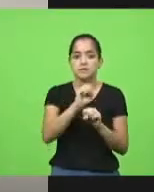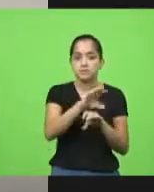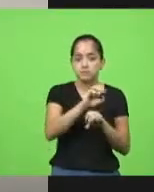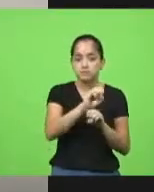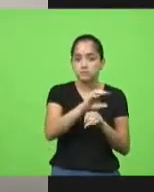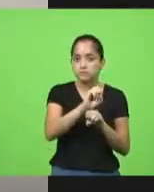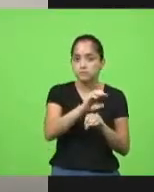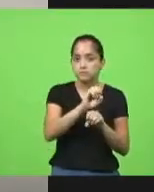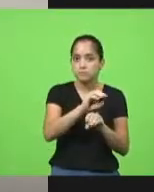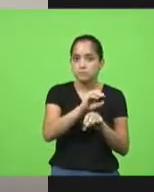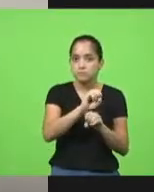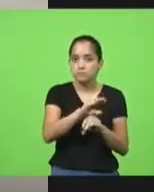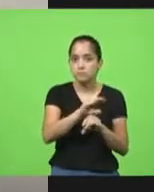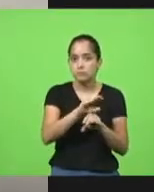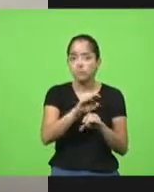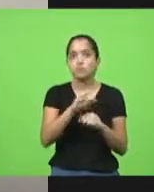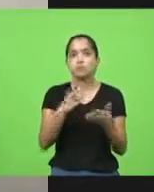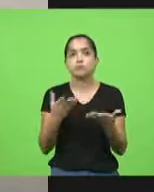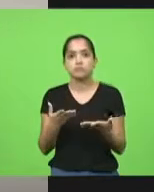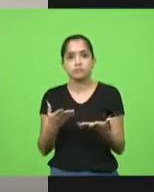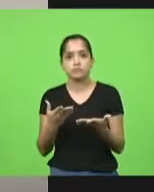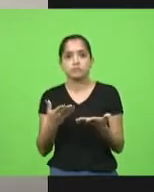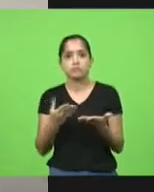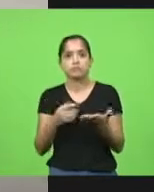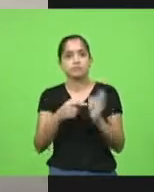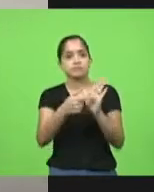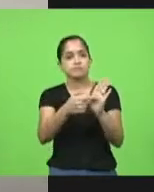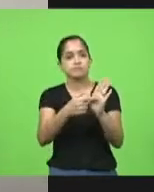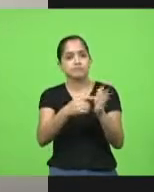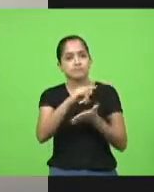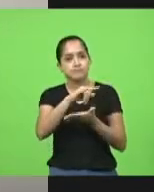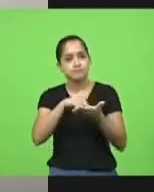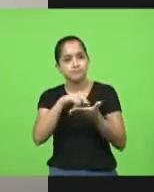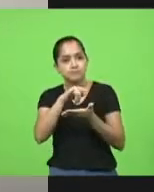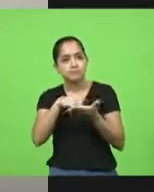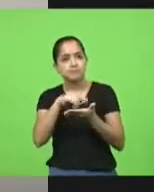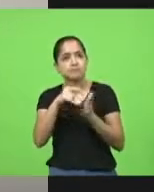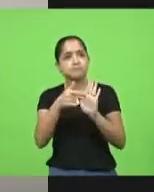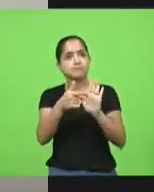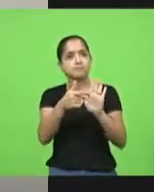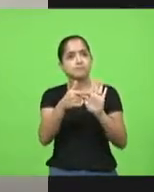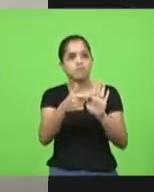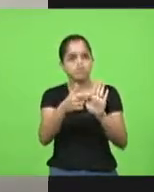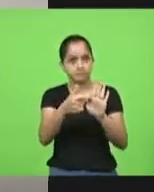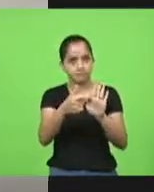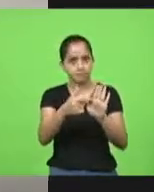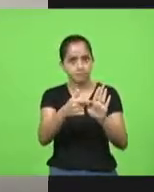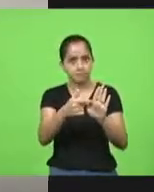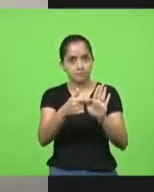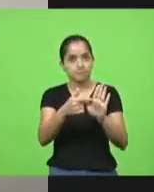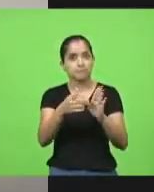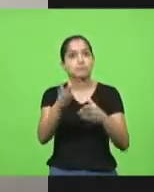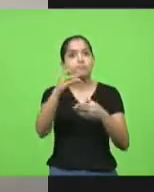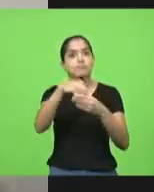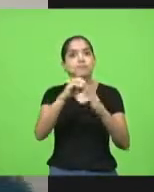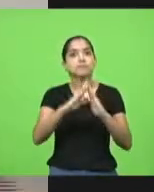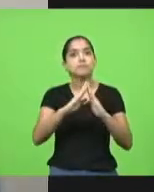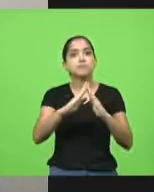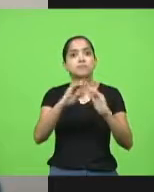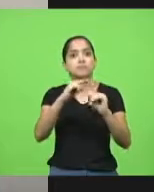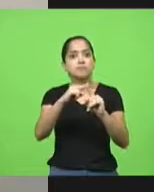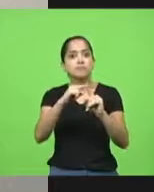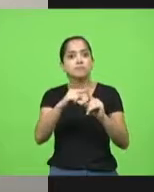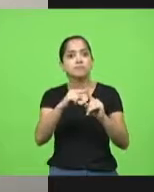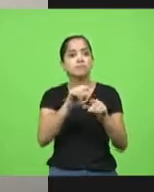não estivesse nos documentos clássicos do ensinamento da Igreja, como